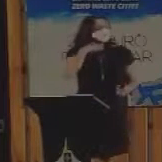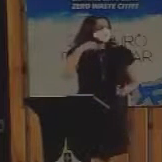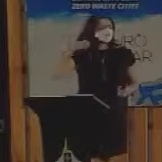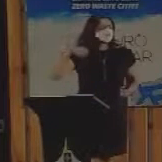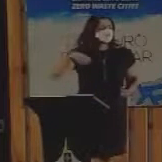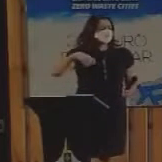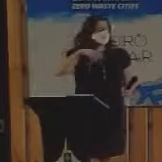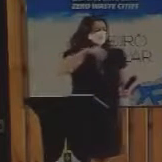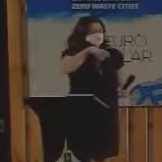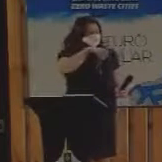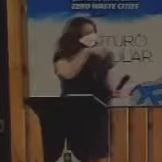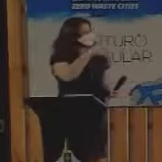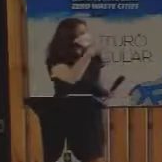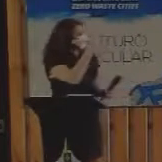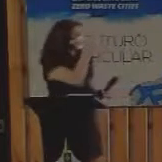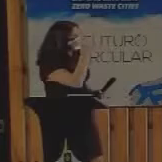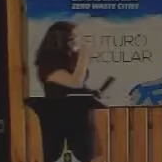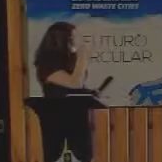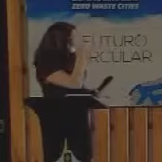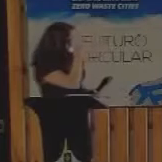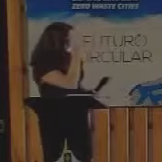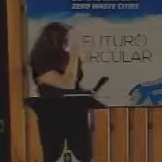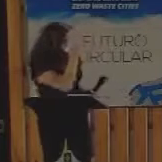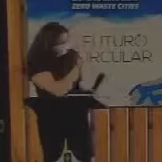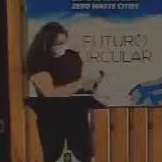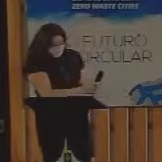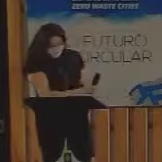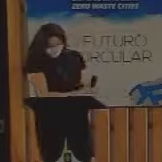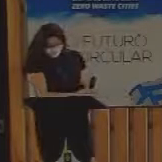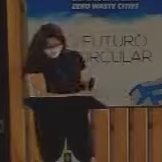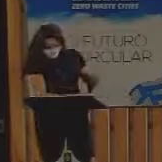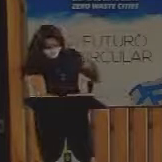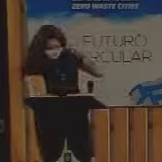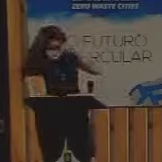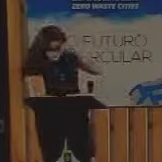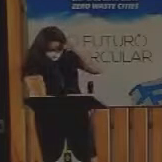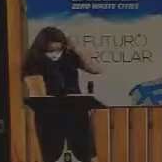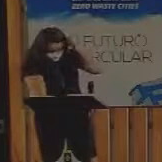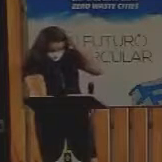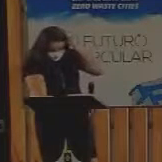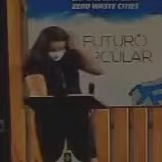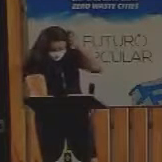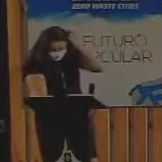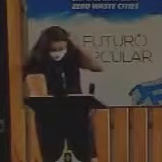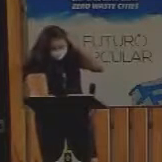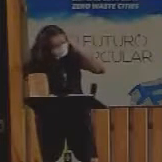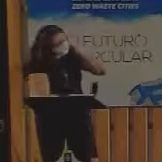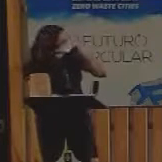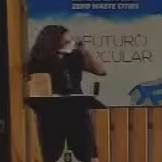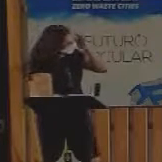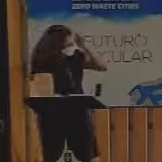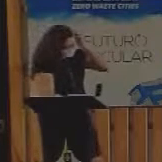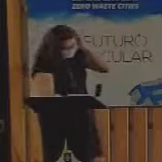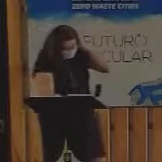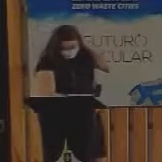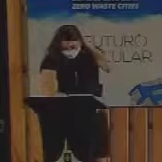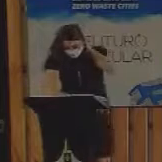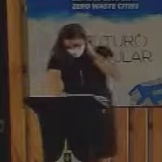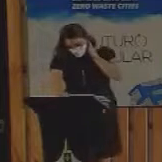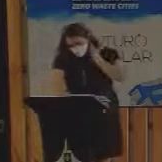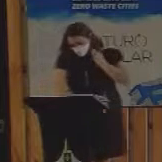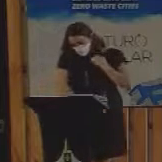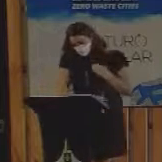E temos aí a importância do programa, que vem conseguindo inserir Fernando